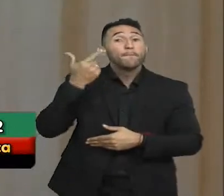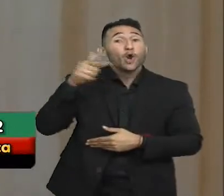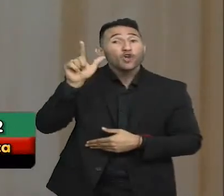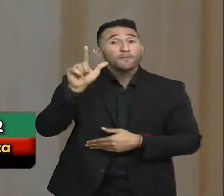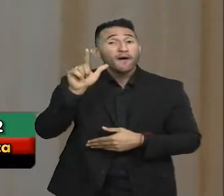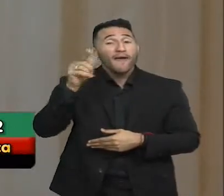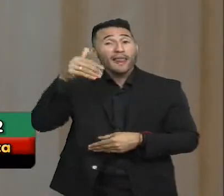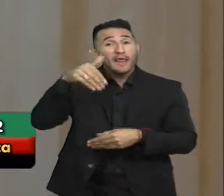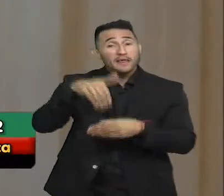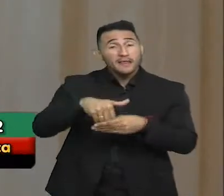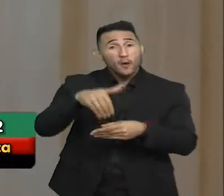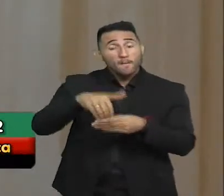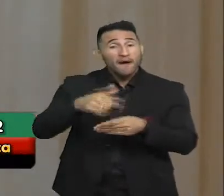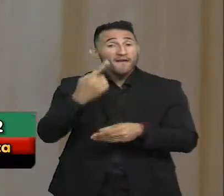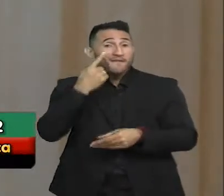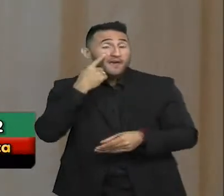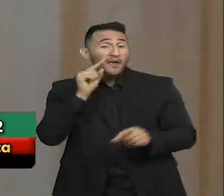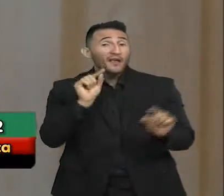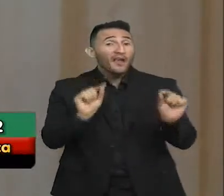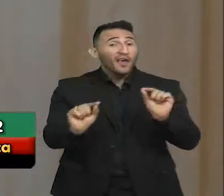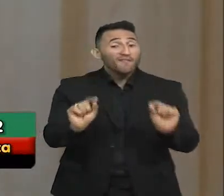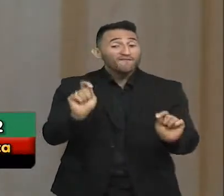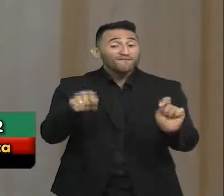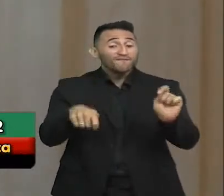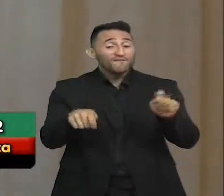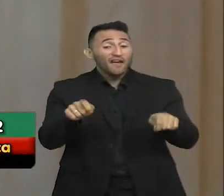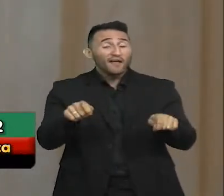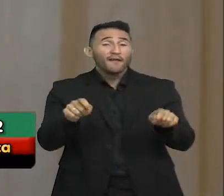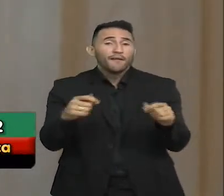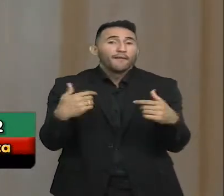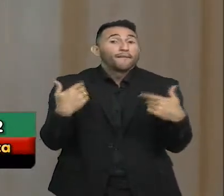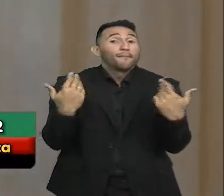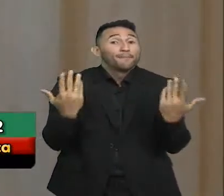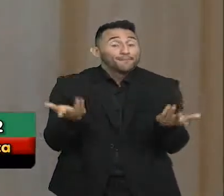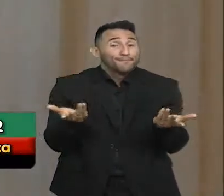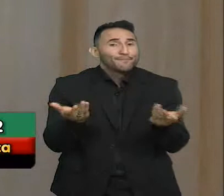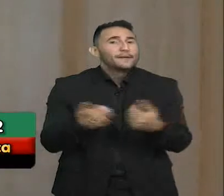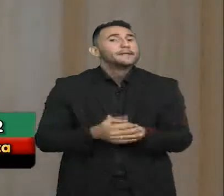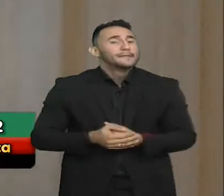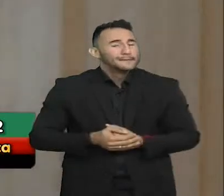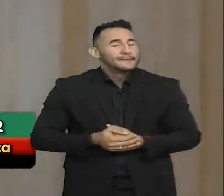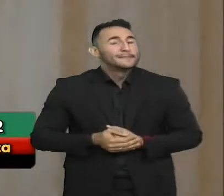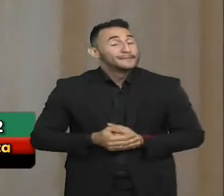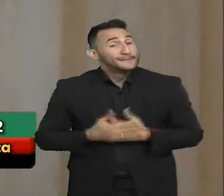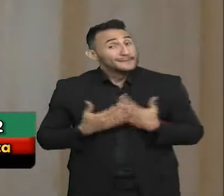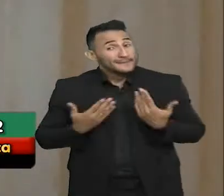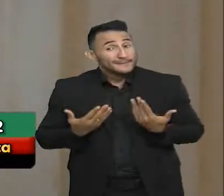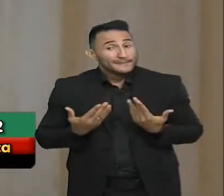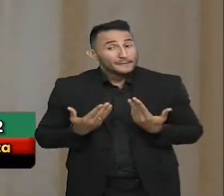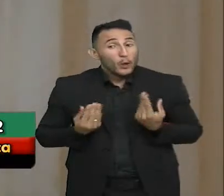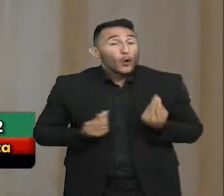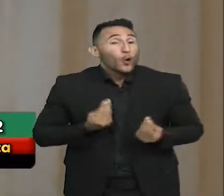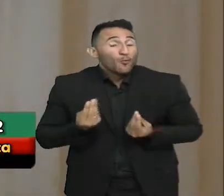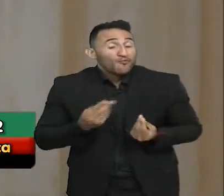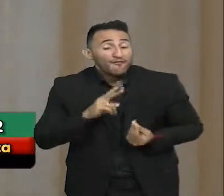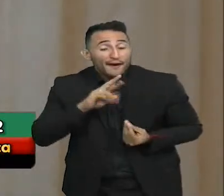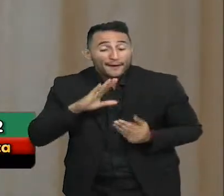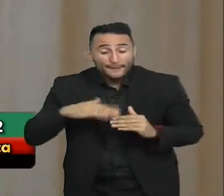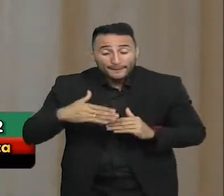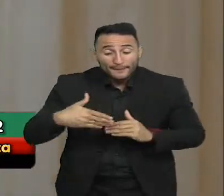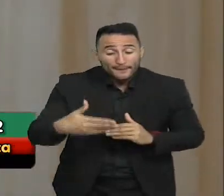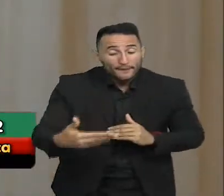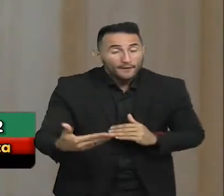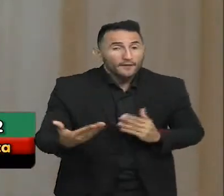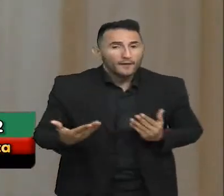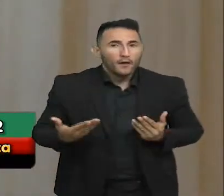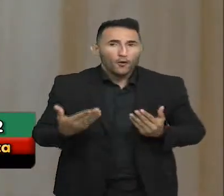que é uma preocupação aberta, consulta pública, nós temos que considerar. Tá? Senão, bom, como é que fica isso, né?